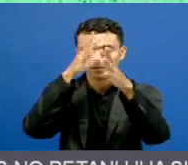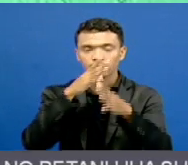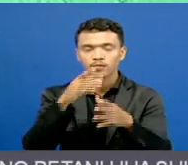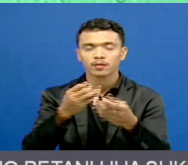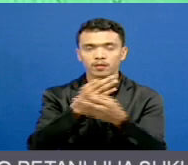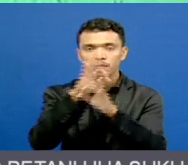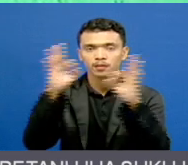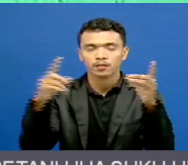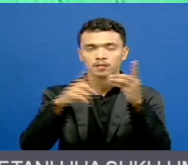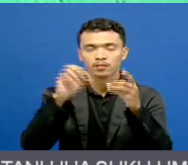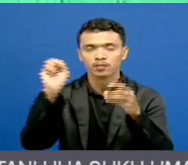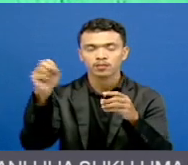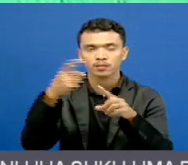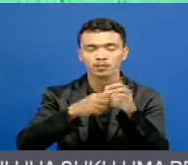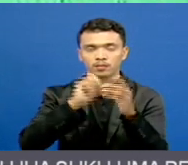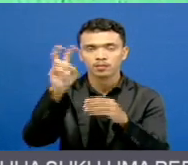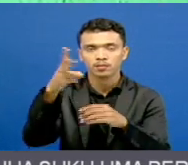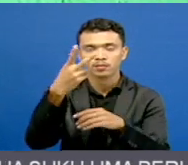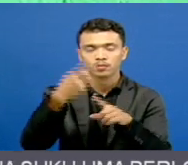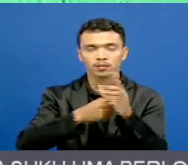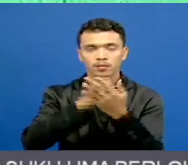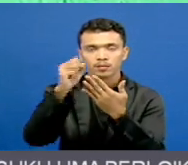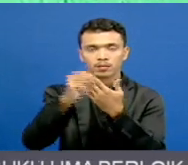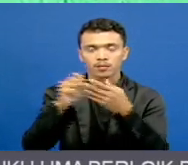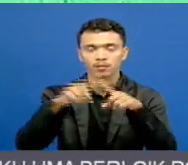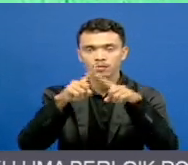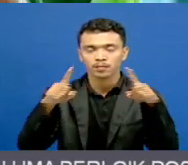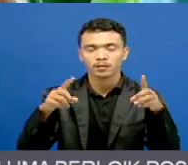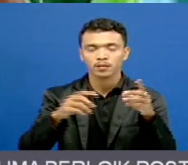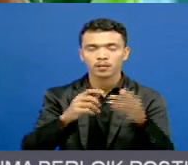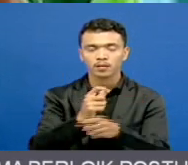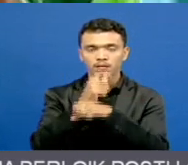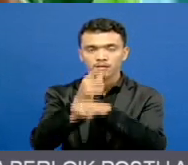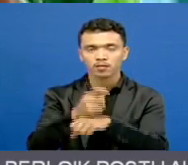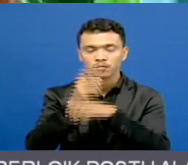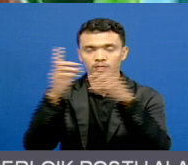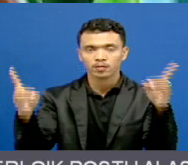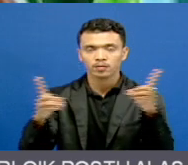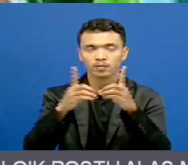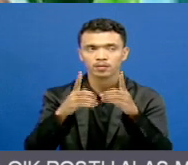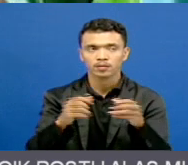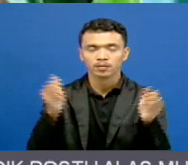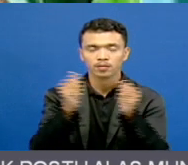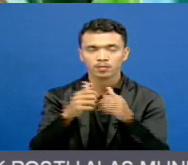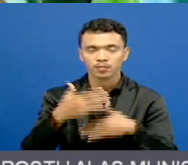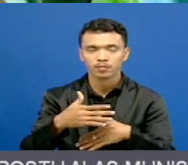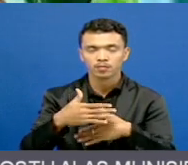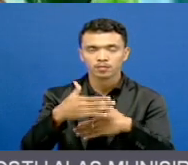setembro. Lá hoje é raiva outra vez, mas bem, até o rumos acontece. Nebe, o que anda, né, o processo